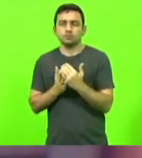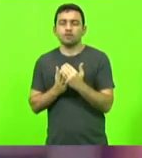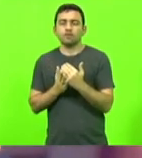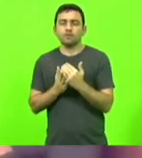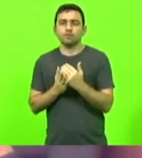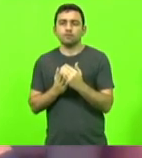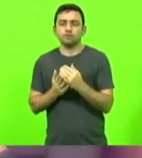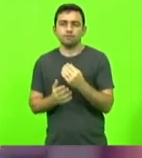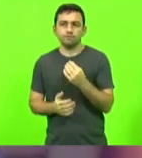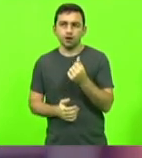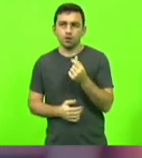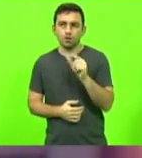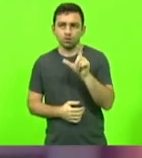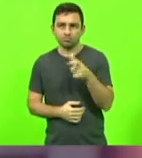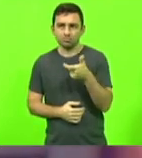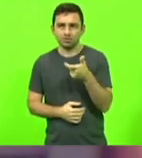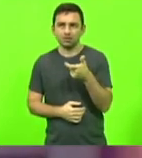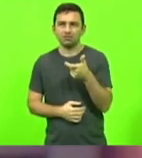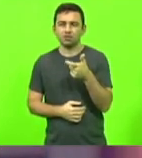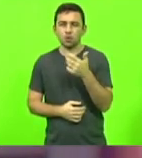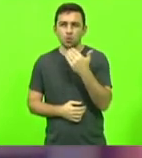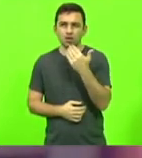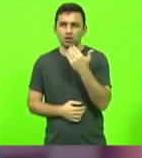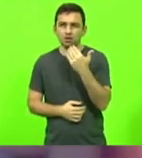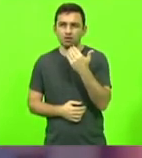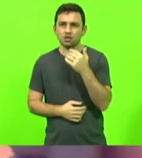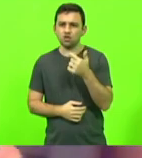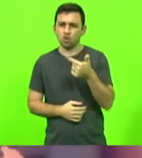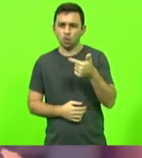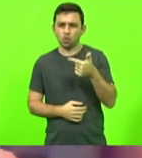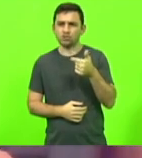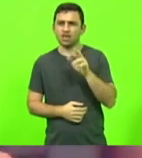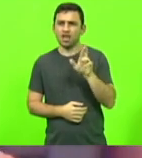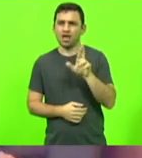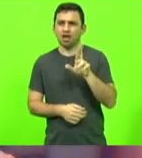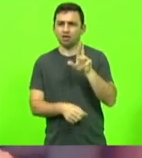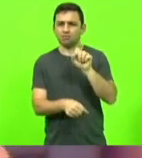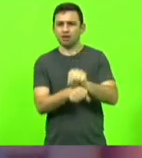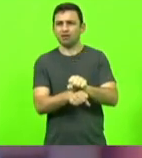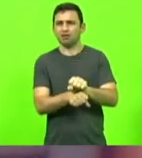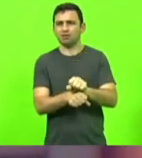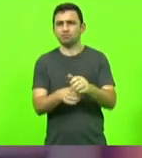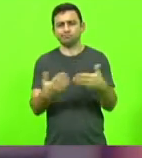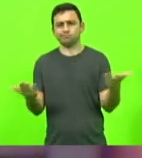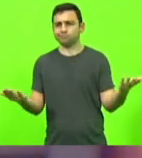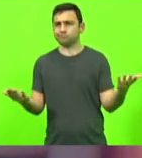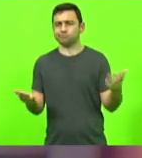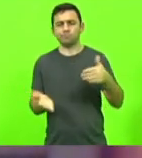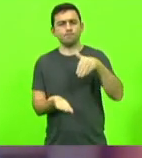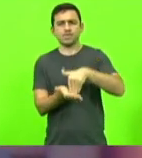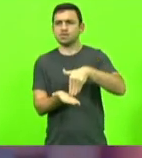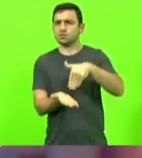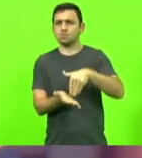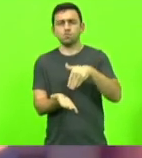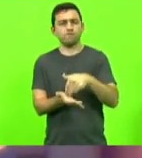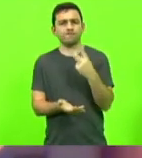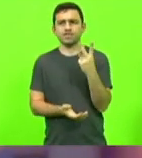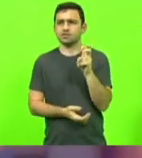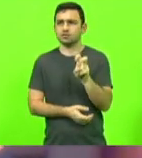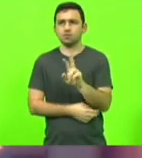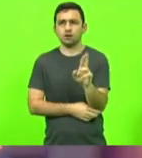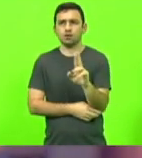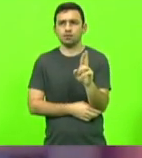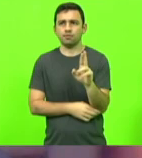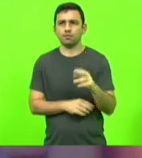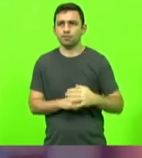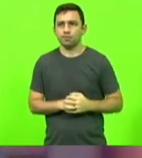Alimentação, R$12 a 10 anos parado, é o mínimo R$25, é o mínimo. Que também